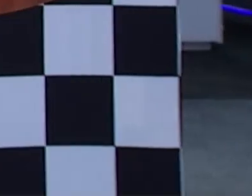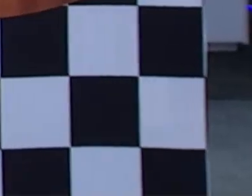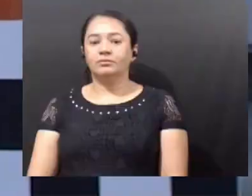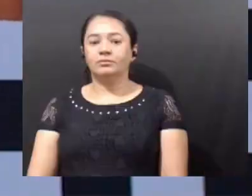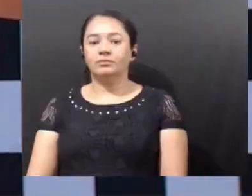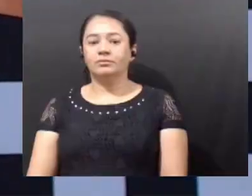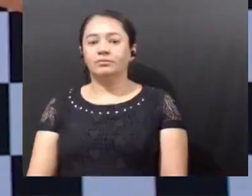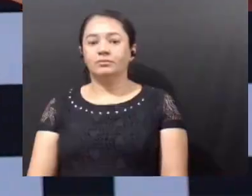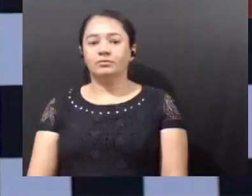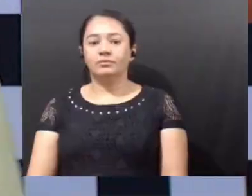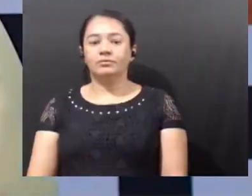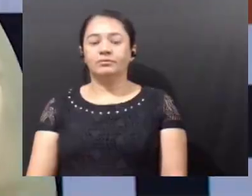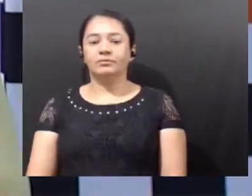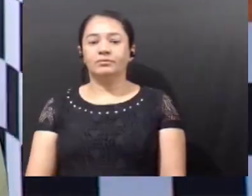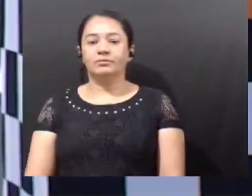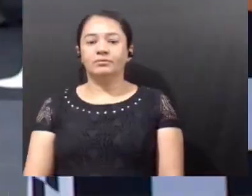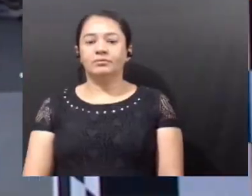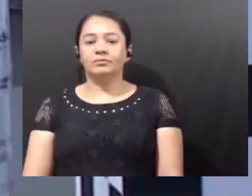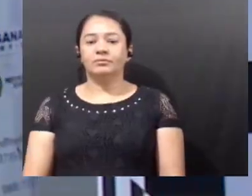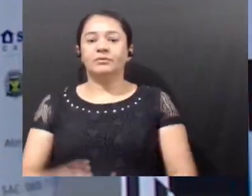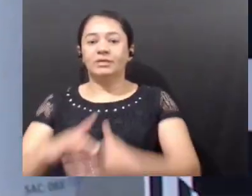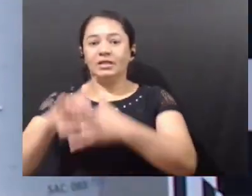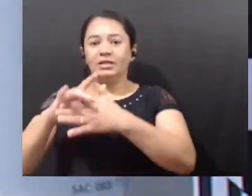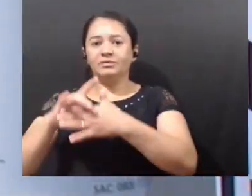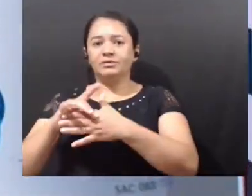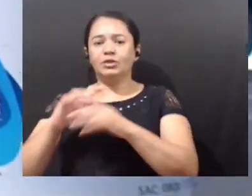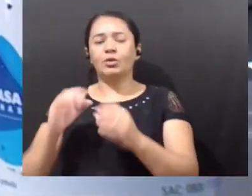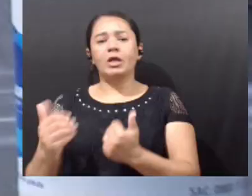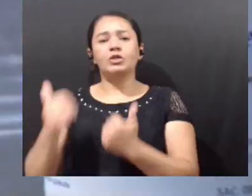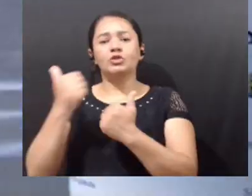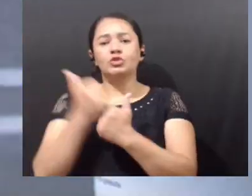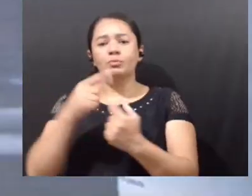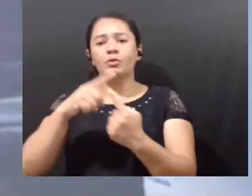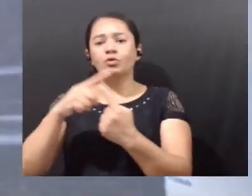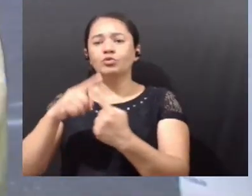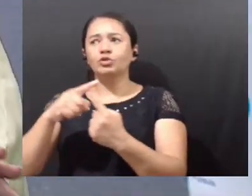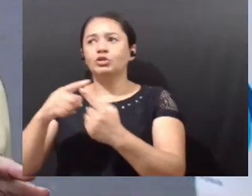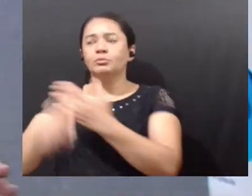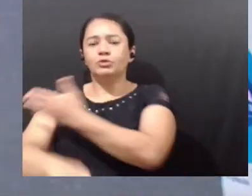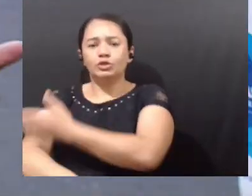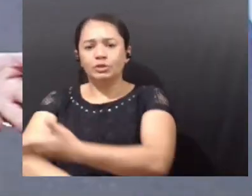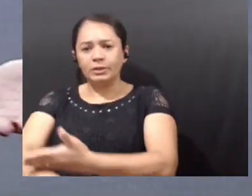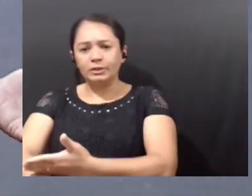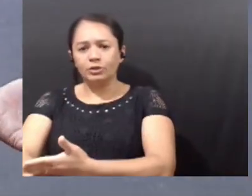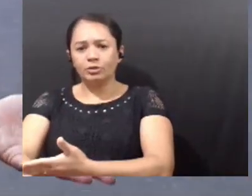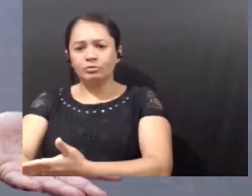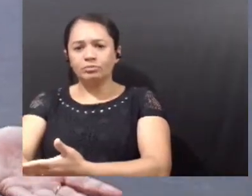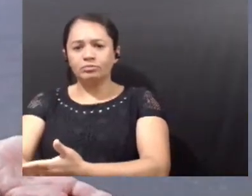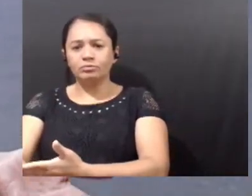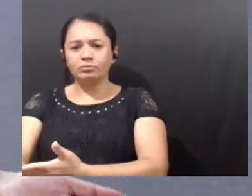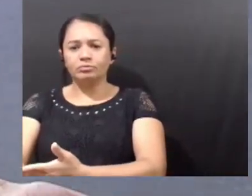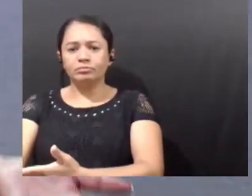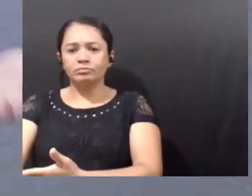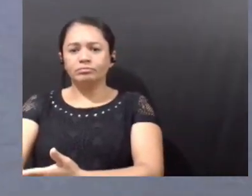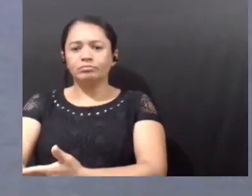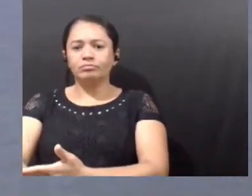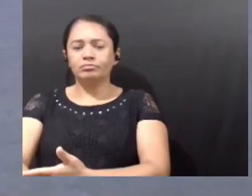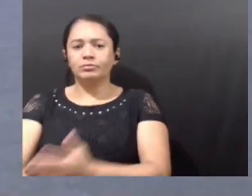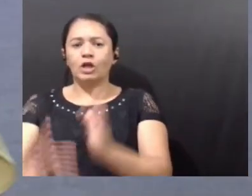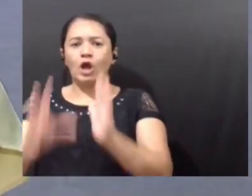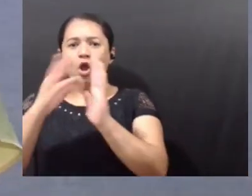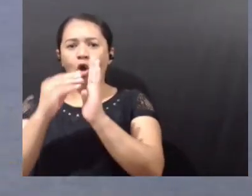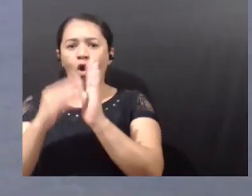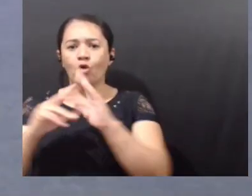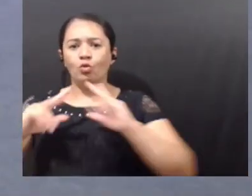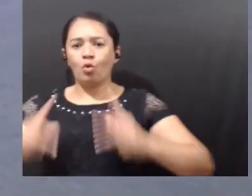Liderança generativa que substitui os modelos tradicionais. Código humano em plena era digital.